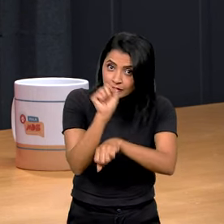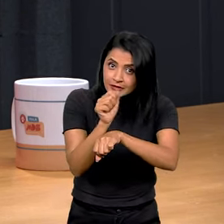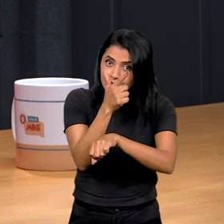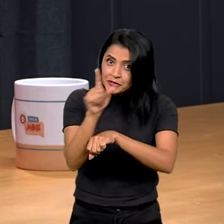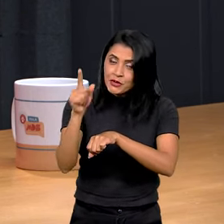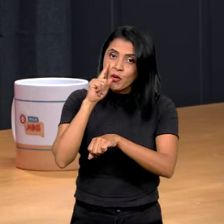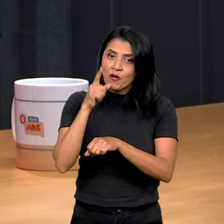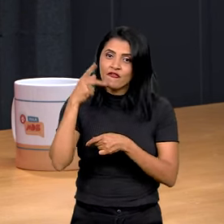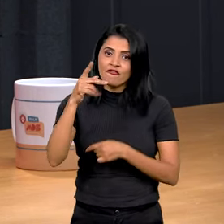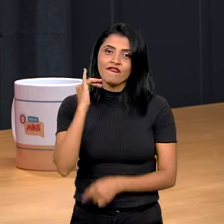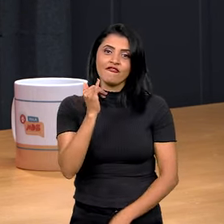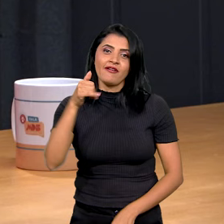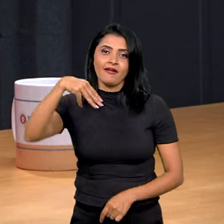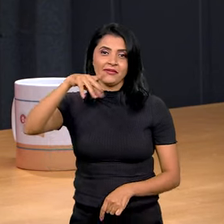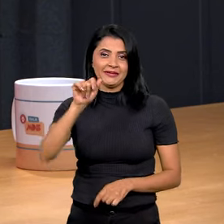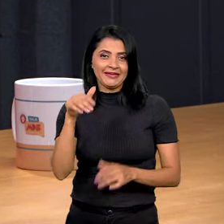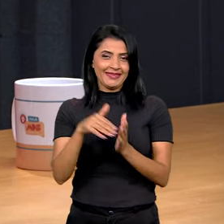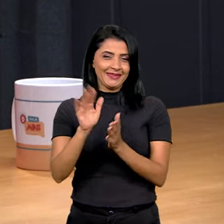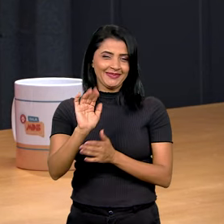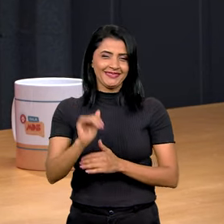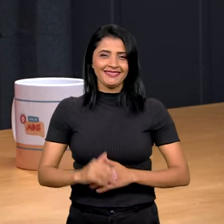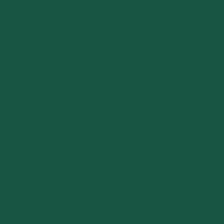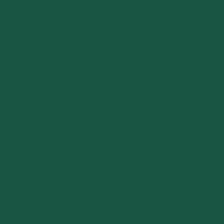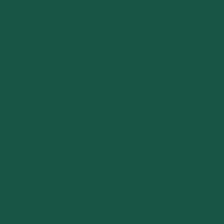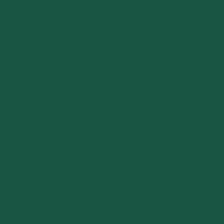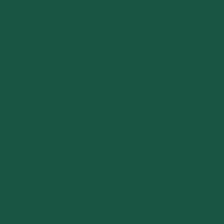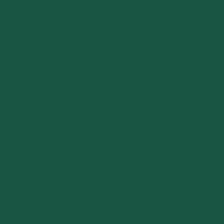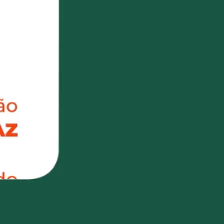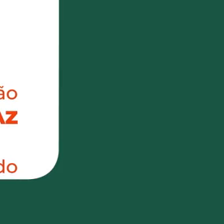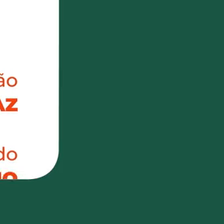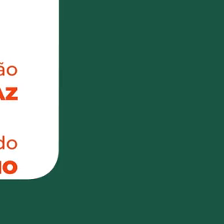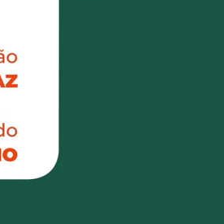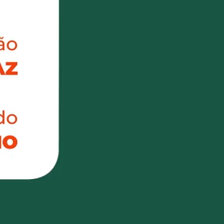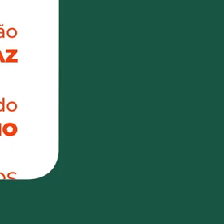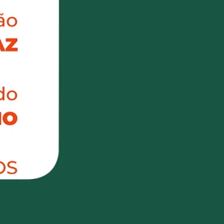espero vocês no próximo fal MDS até lá